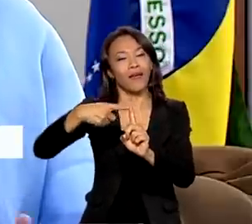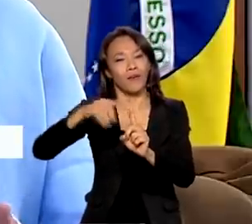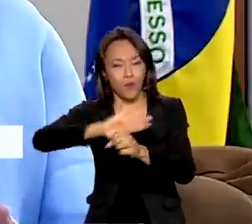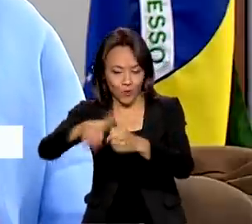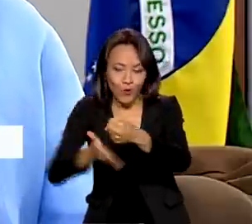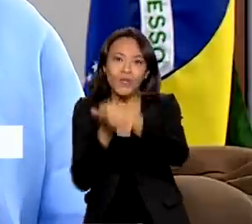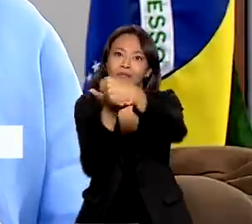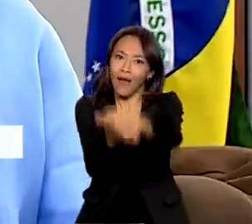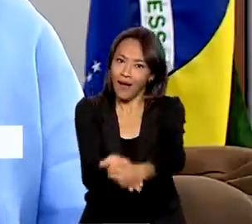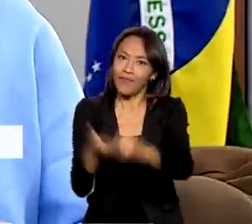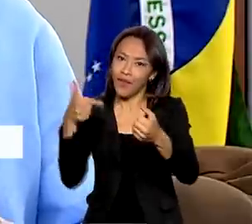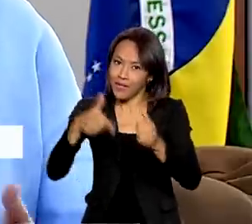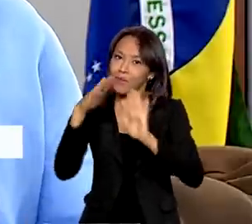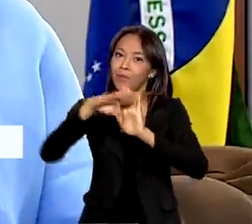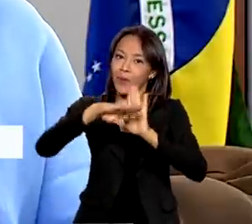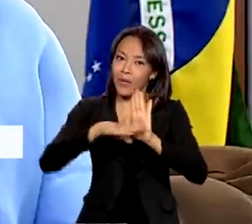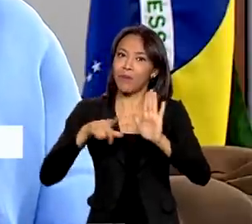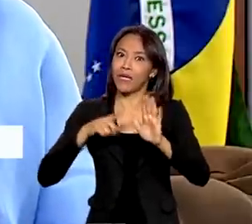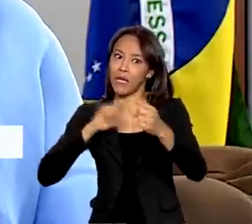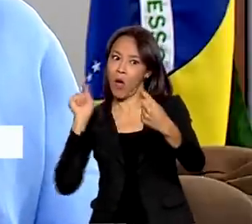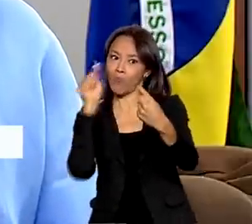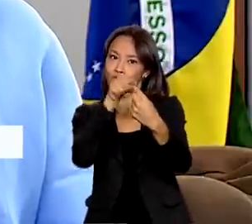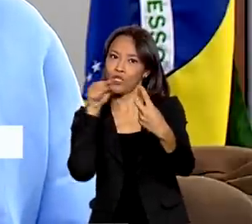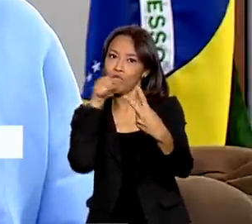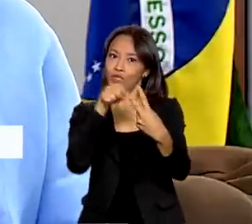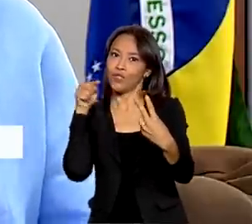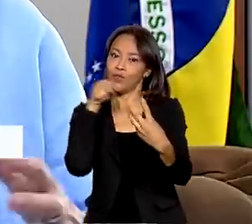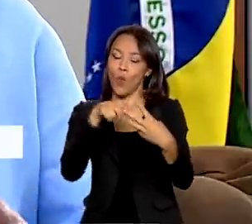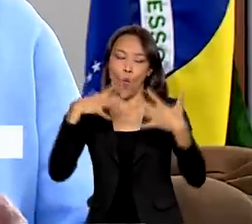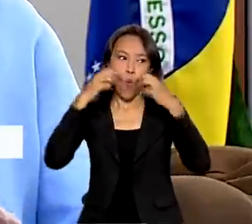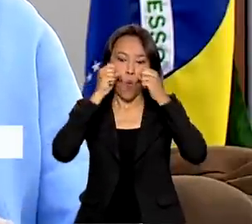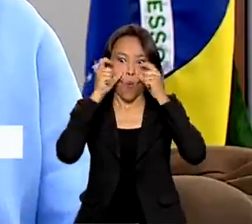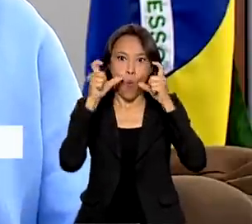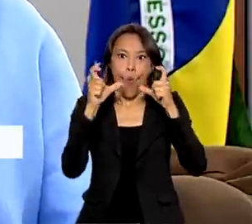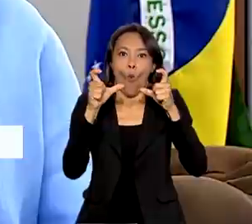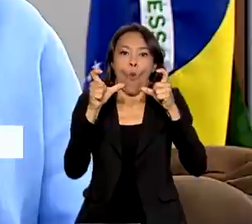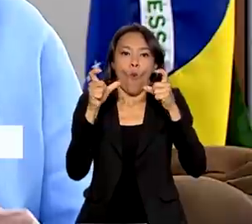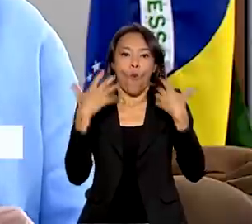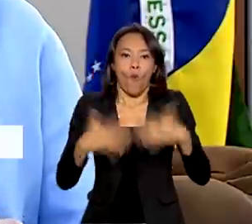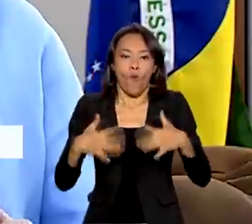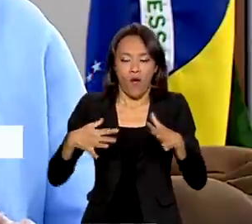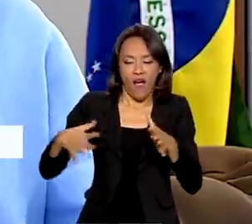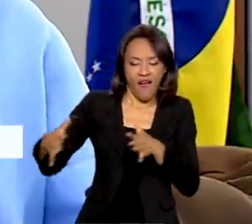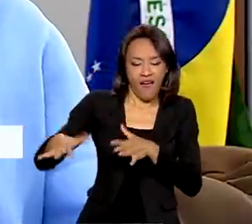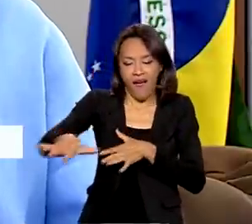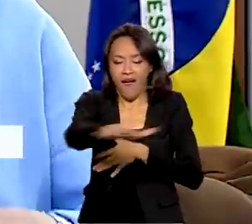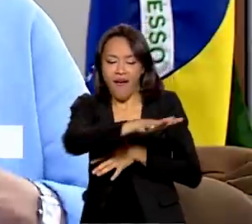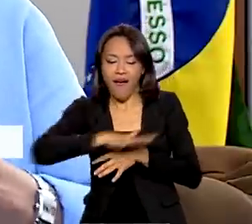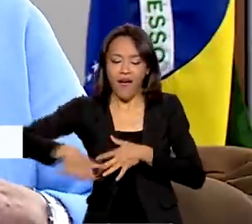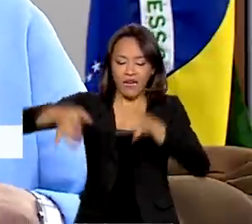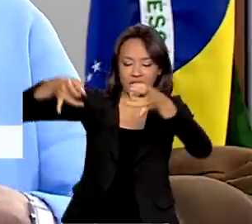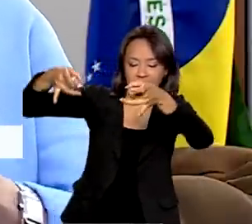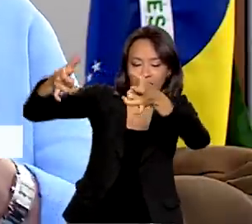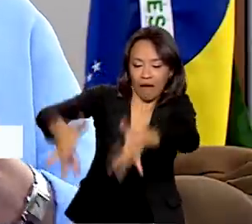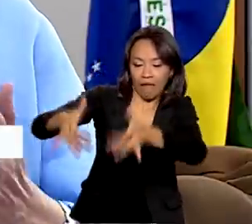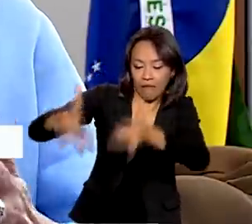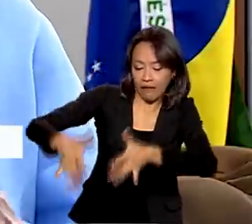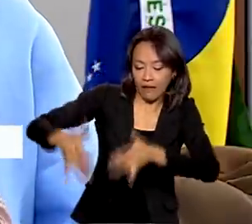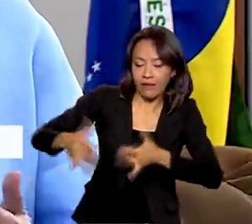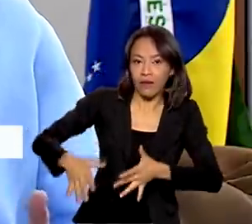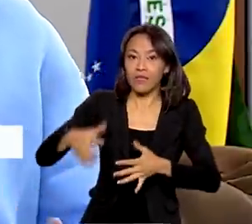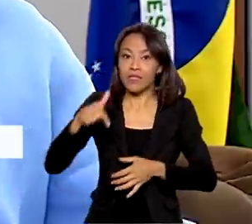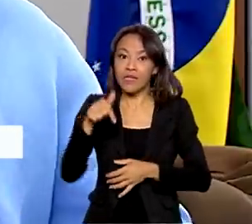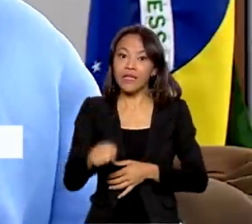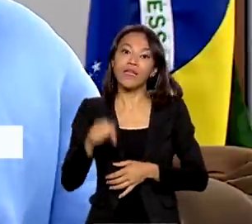ele será um sucesso e tem metas em muito ansiosas de colocar áreas degradadas em torno aí de